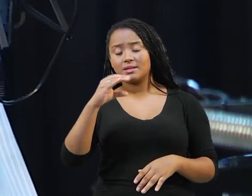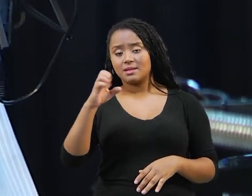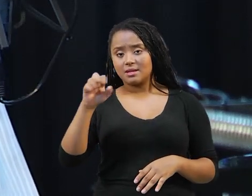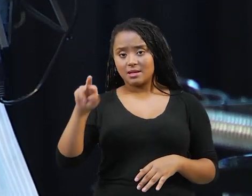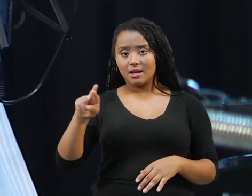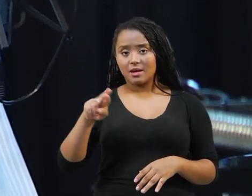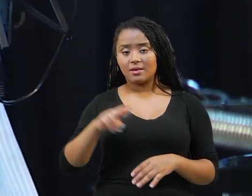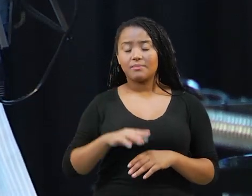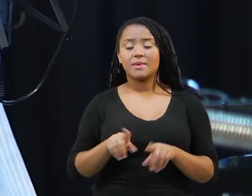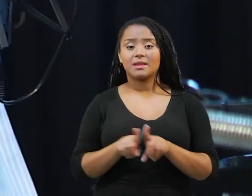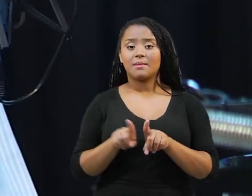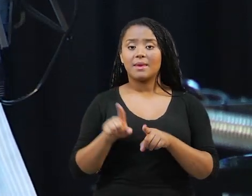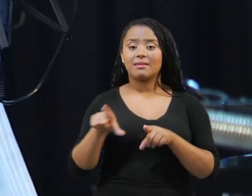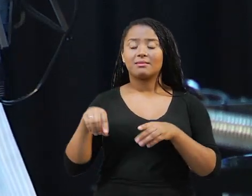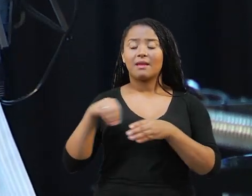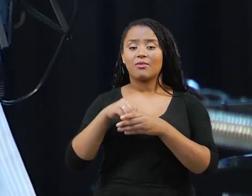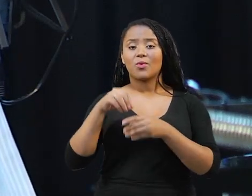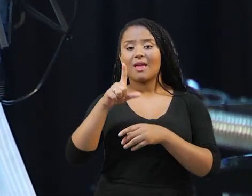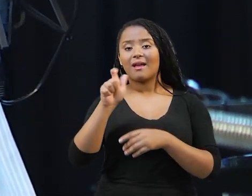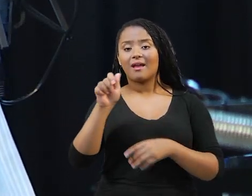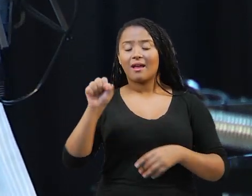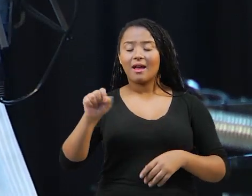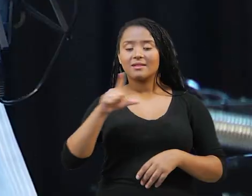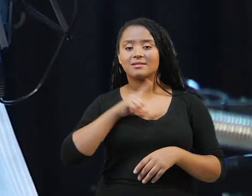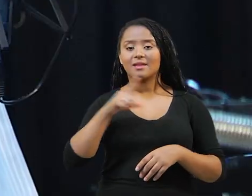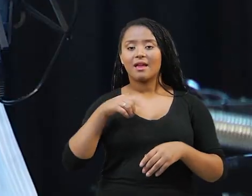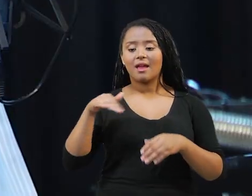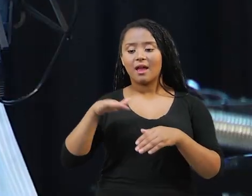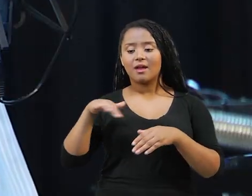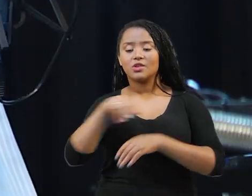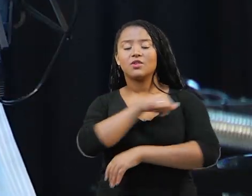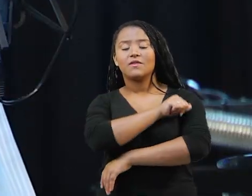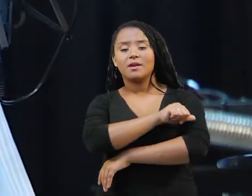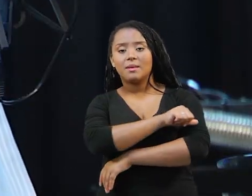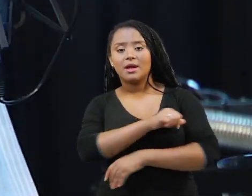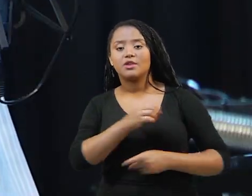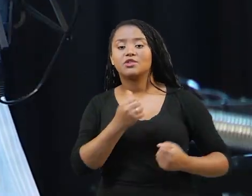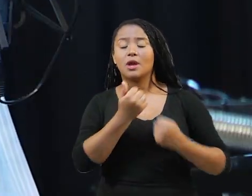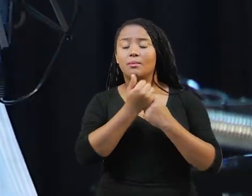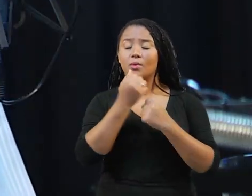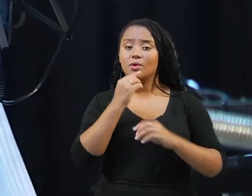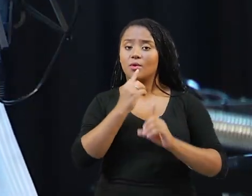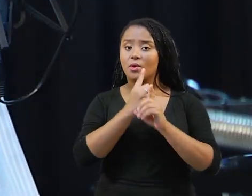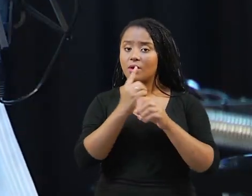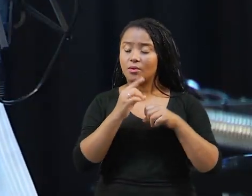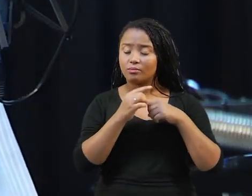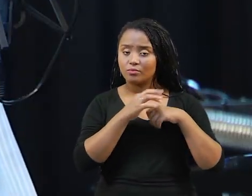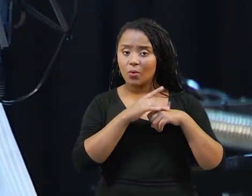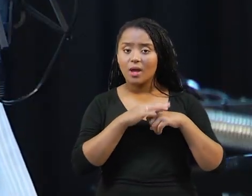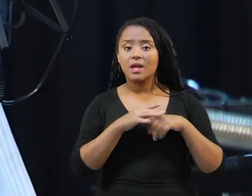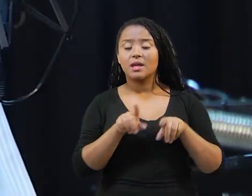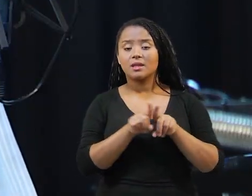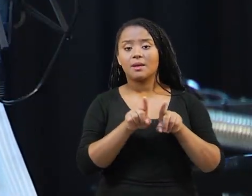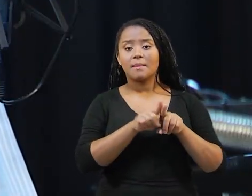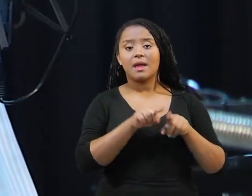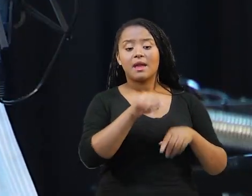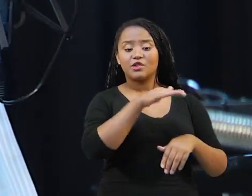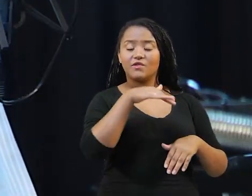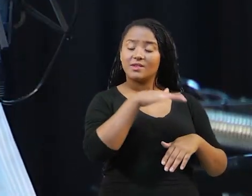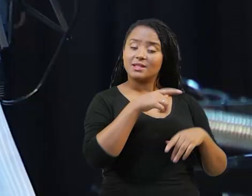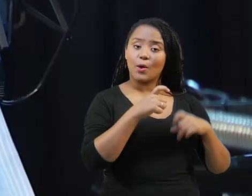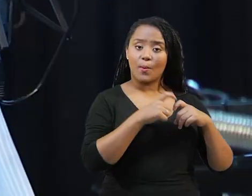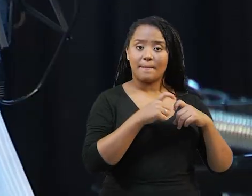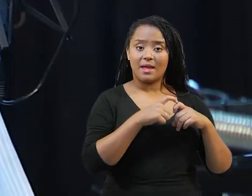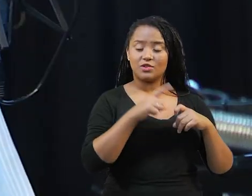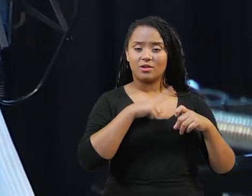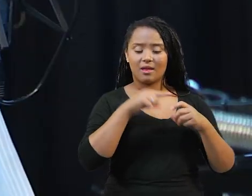divisões lá, entre elas a GAS, que é a Gerência de Atenção à Saúde, e dentro da GAS nós temos a divisão de enfermagem, a divisão de apoio diagnóstico e a